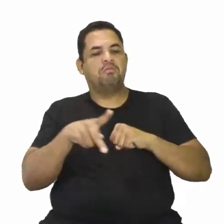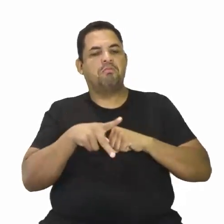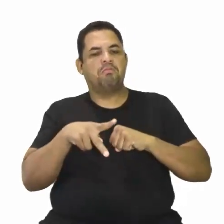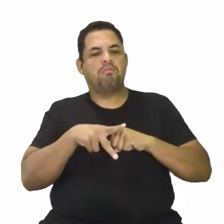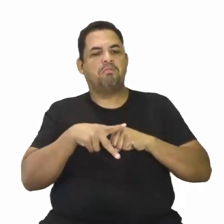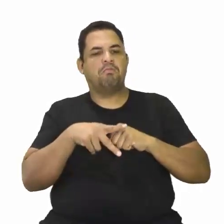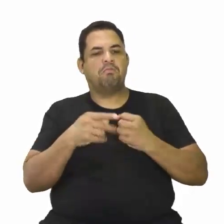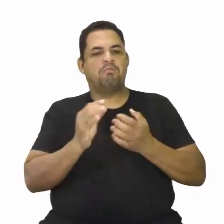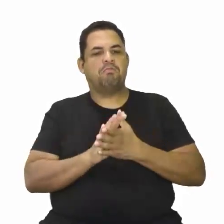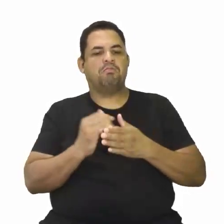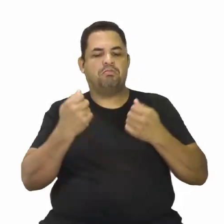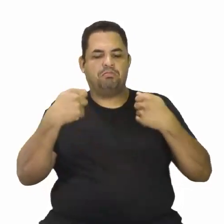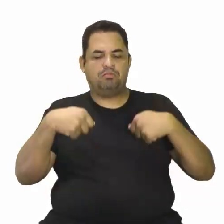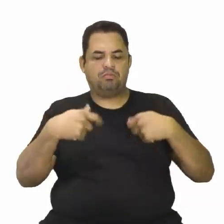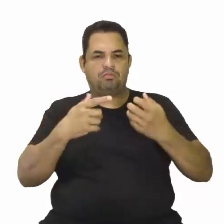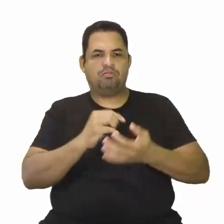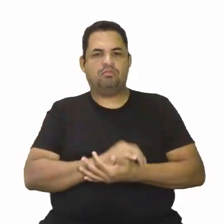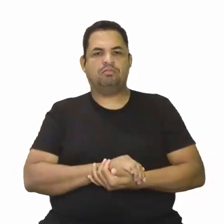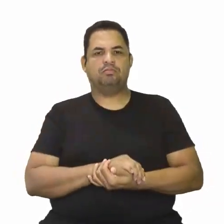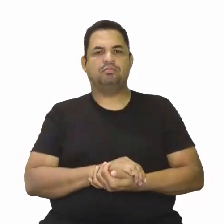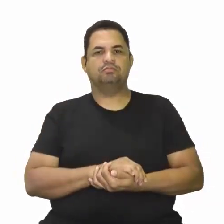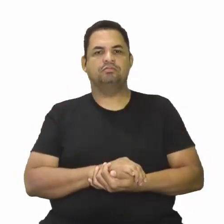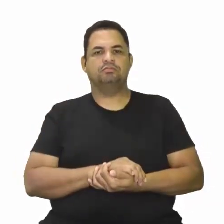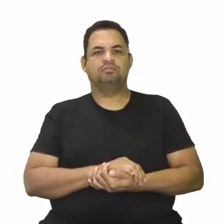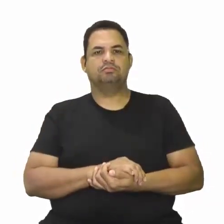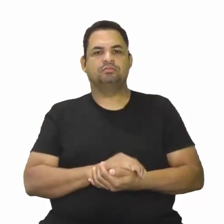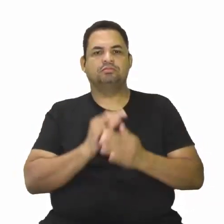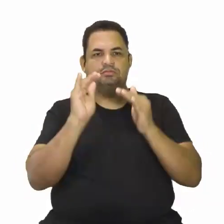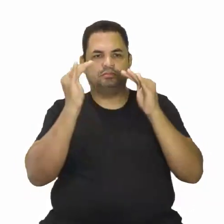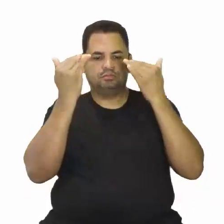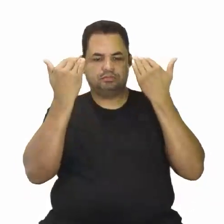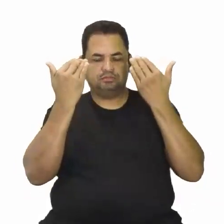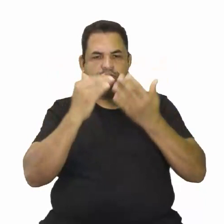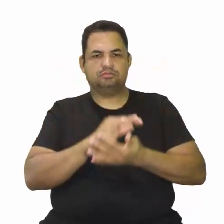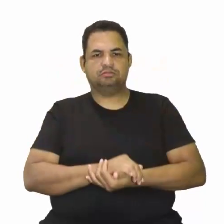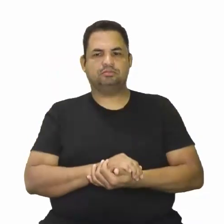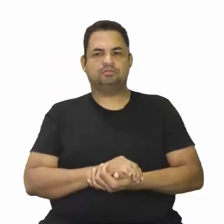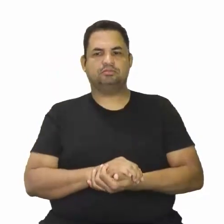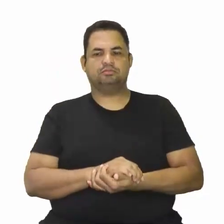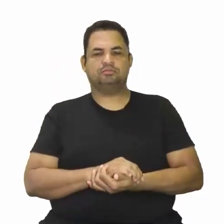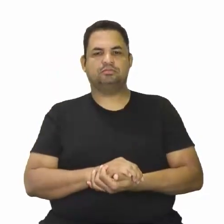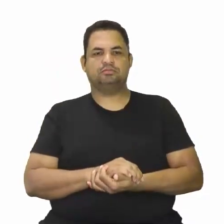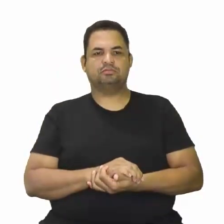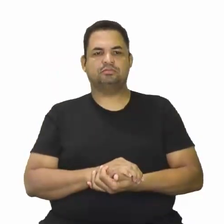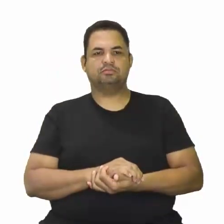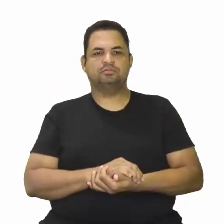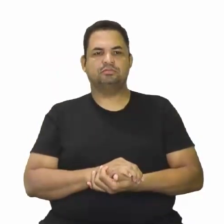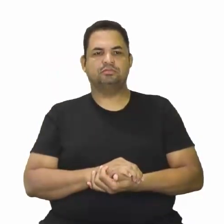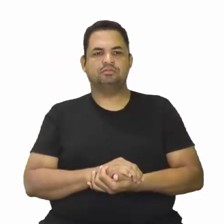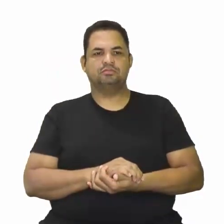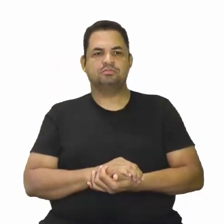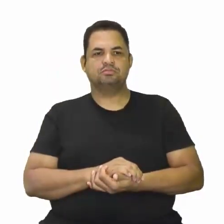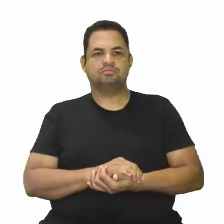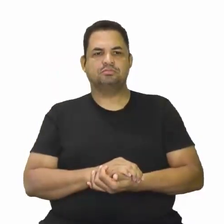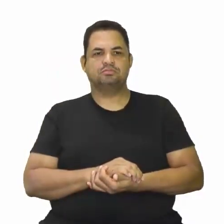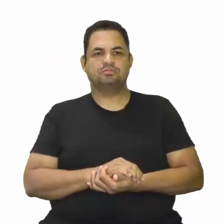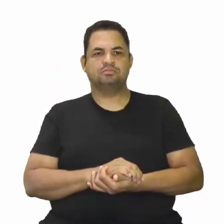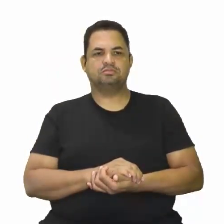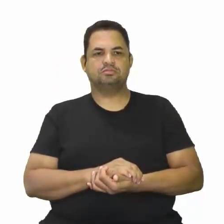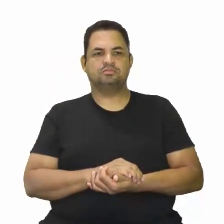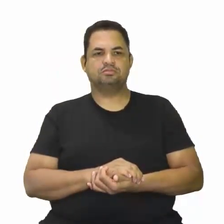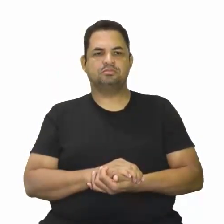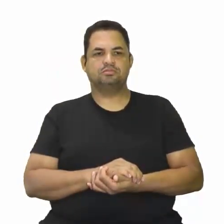pronome possessivo. Então, prestem atenção aqui. Lorena,